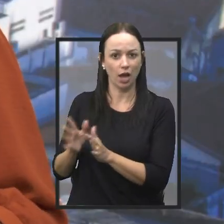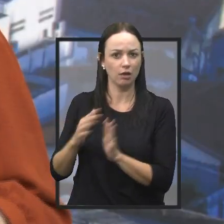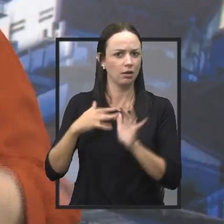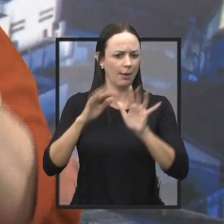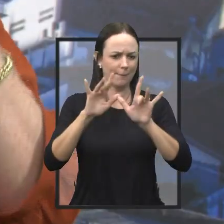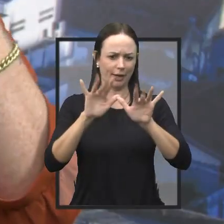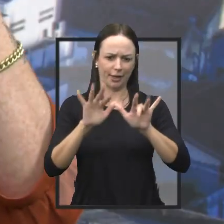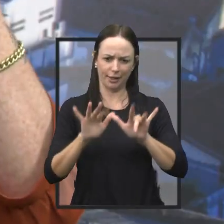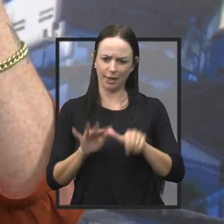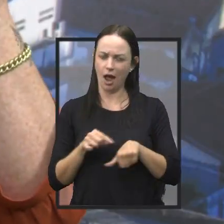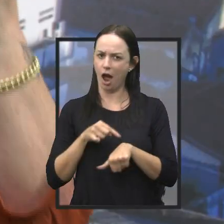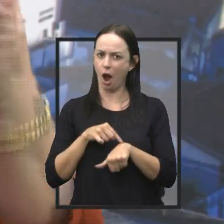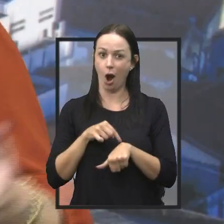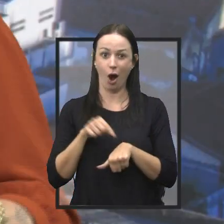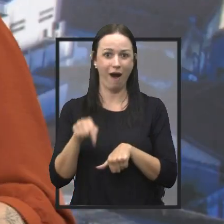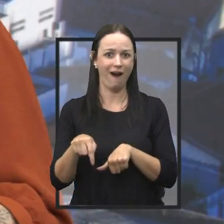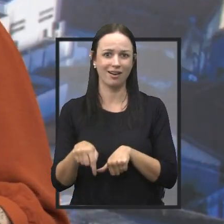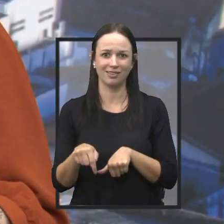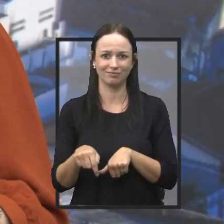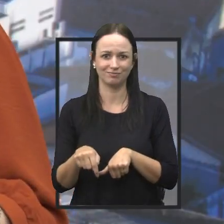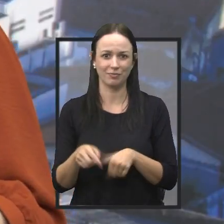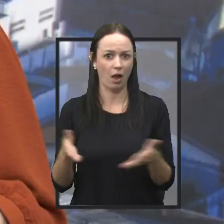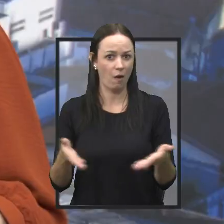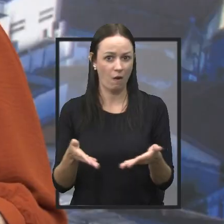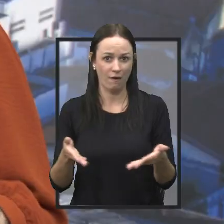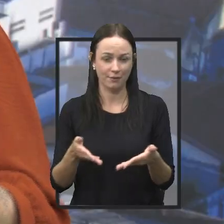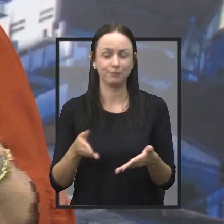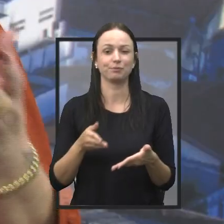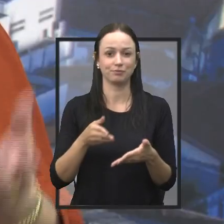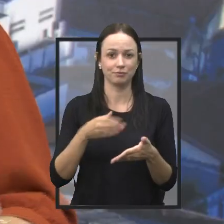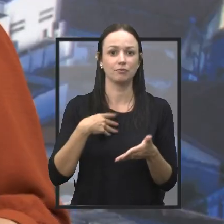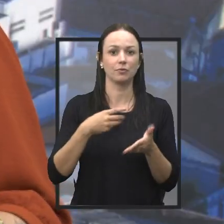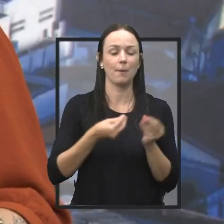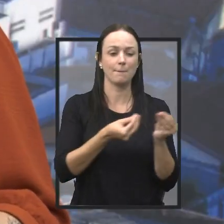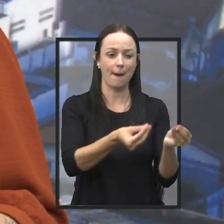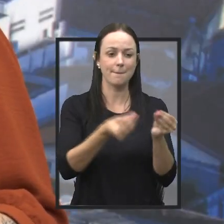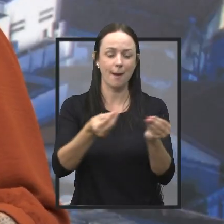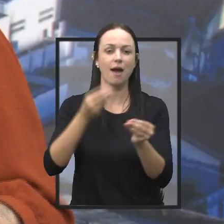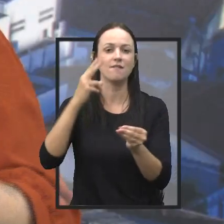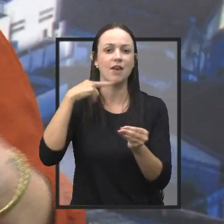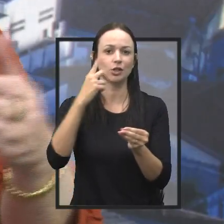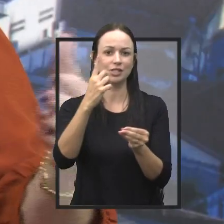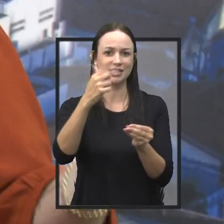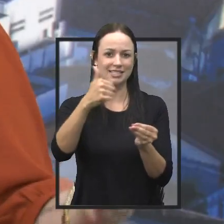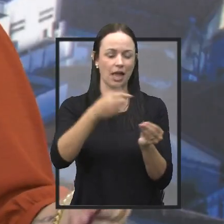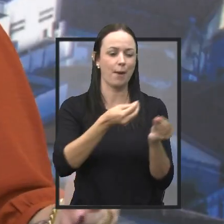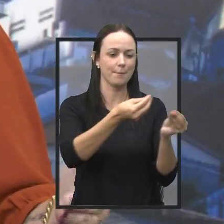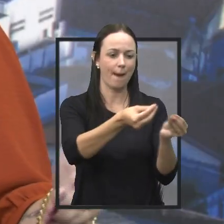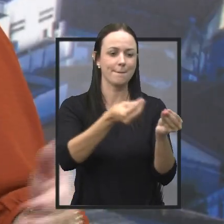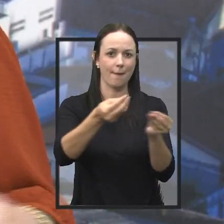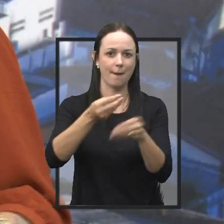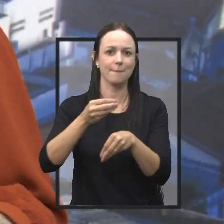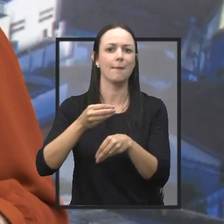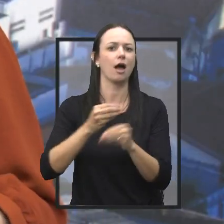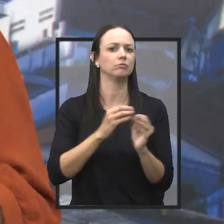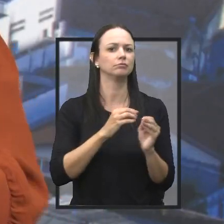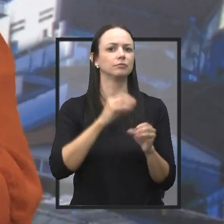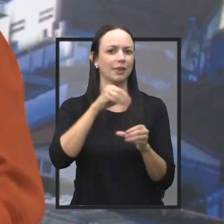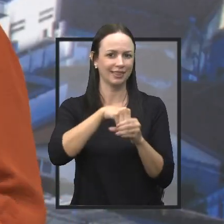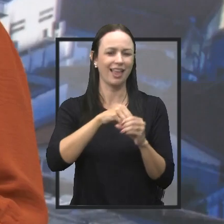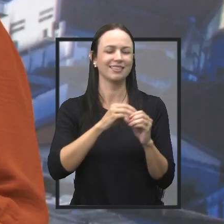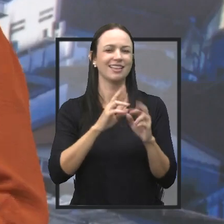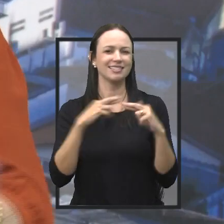na hora. Passamos para os 17 vereadores analisarem com tranquilidade no correr da sessão